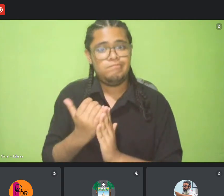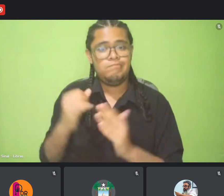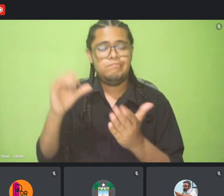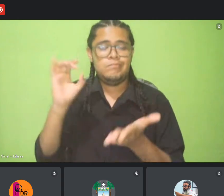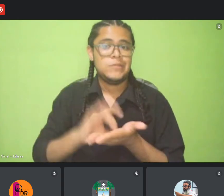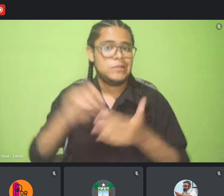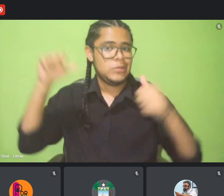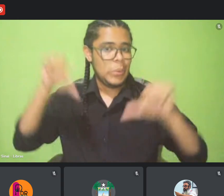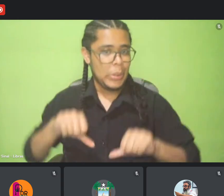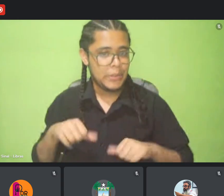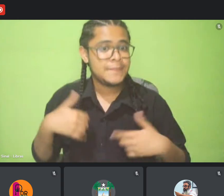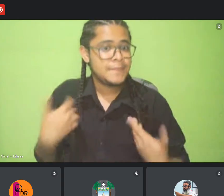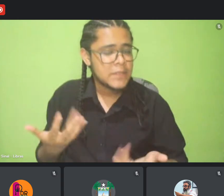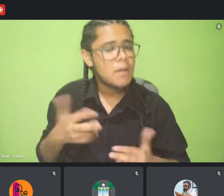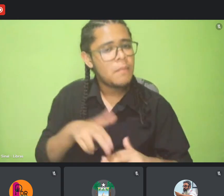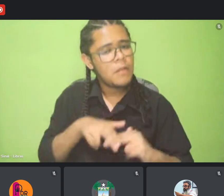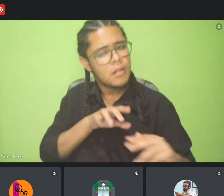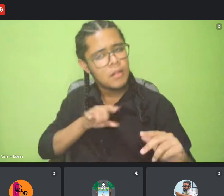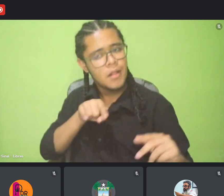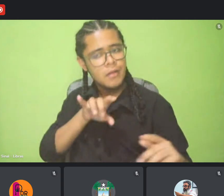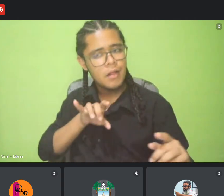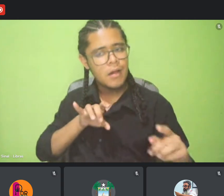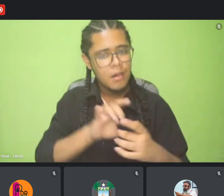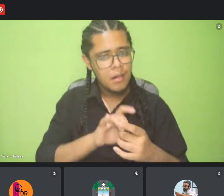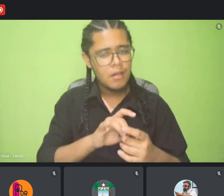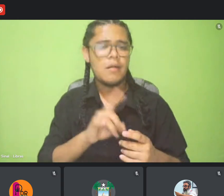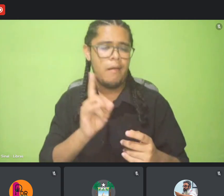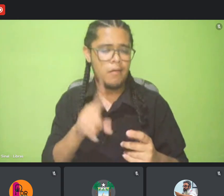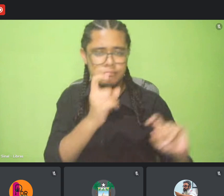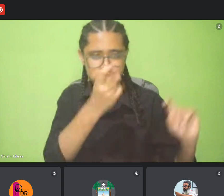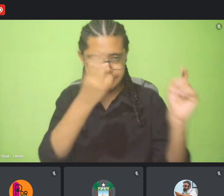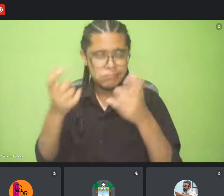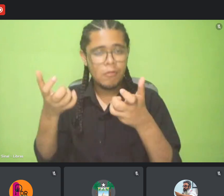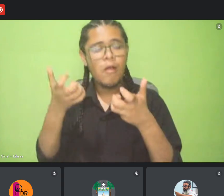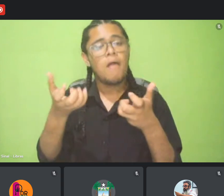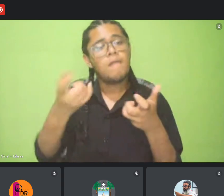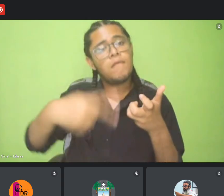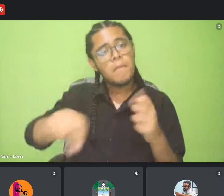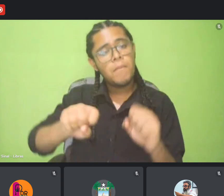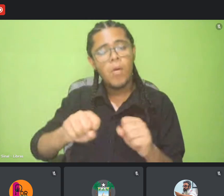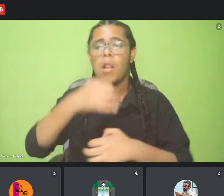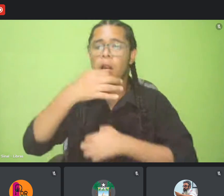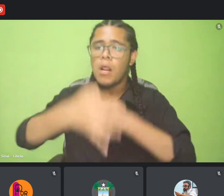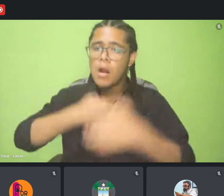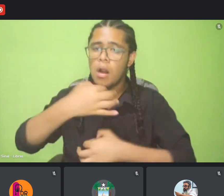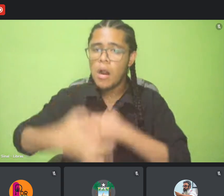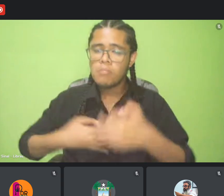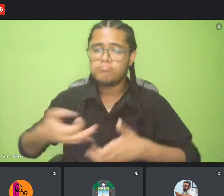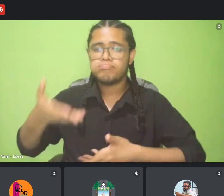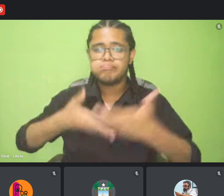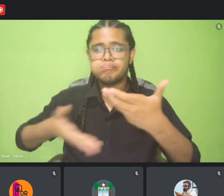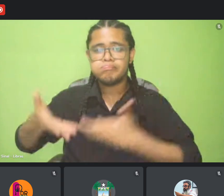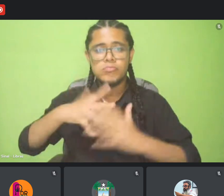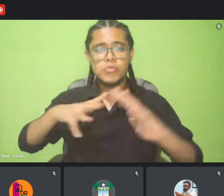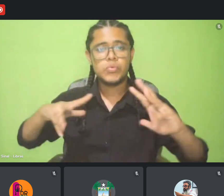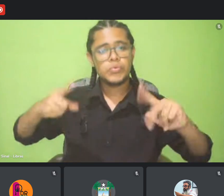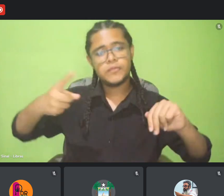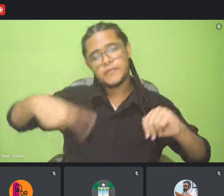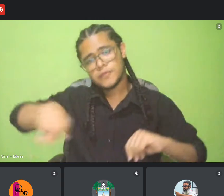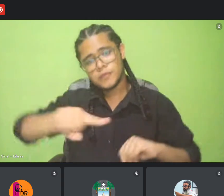que a gente está fazendo esse diálogo e quer ouvi-los, né? Ouvi-las e todos, todas, todos